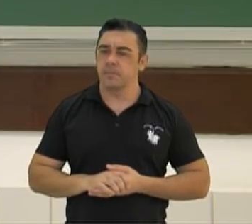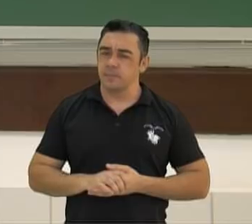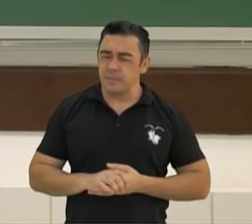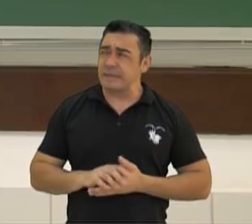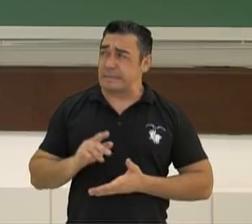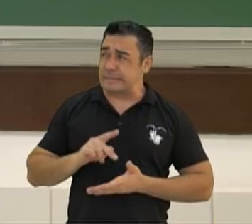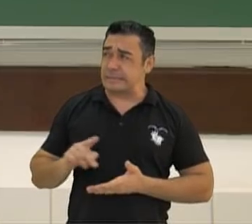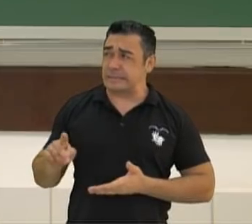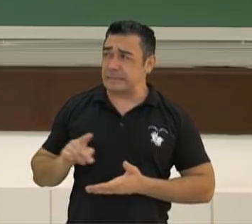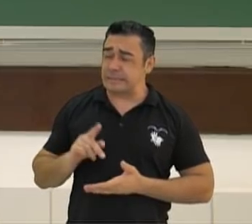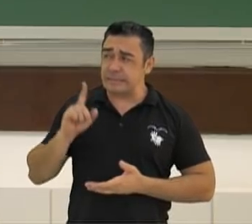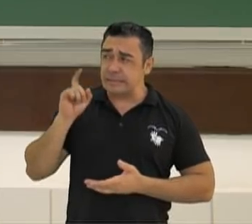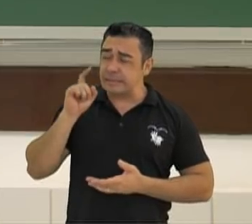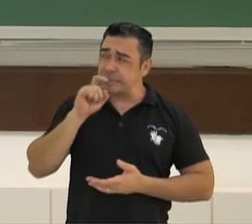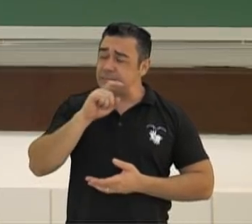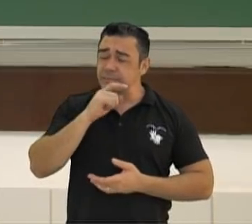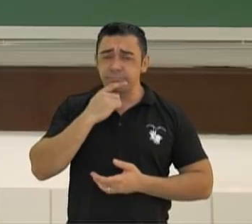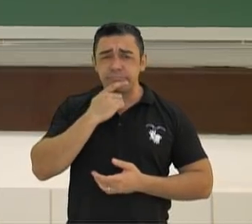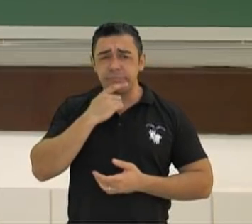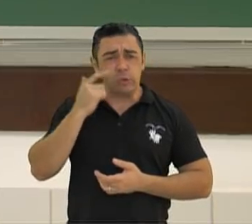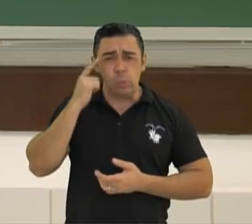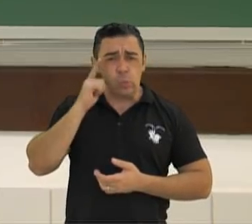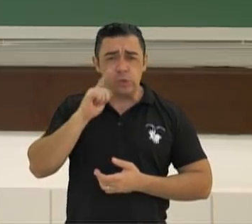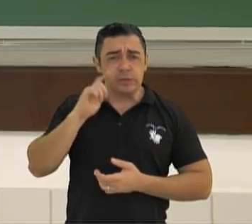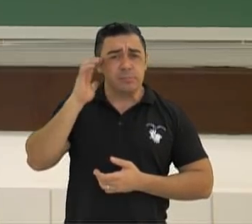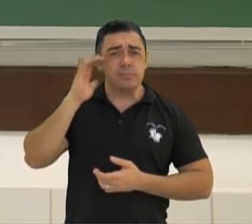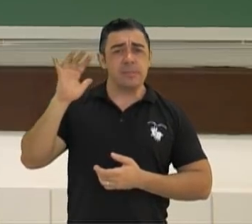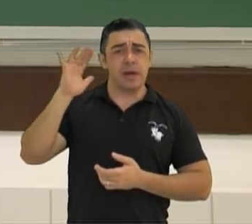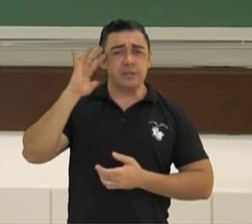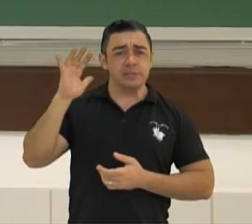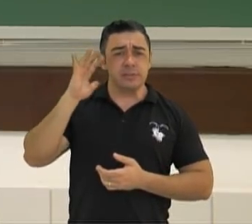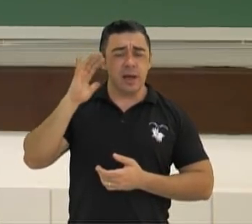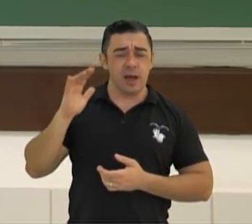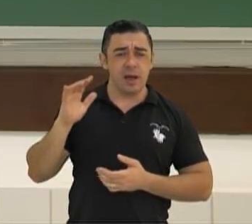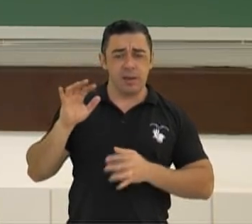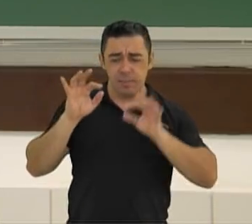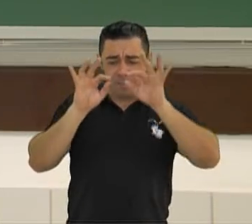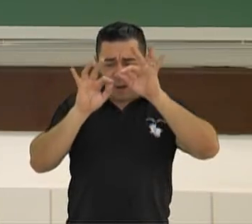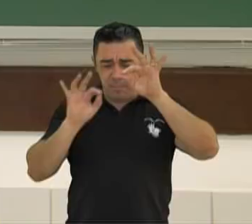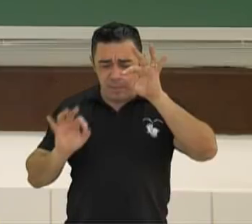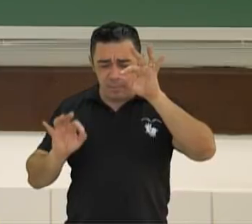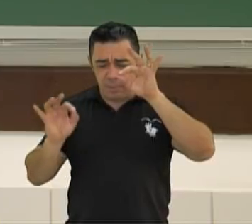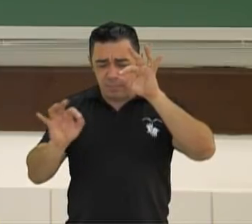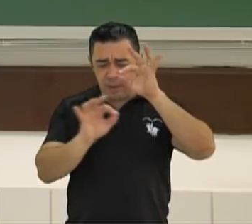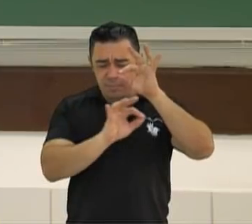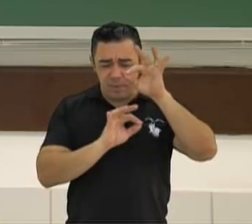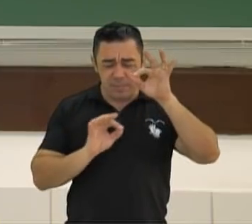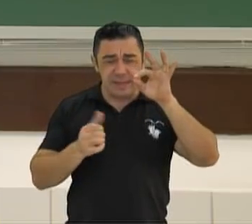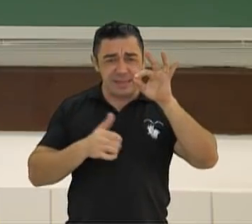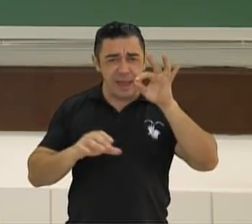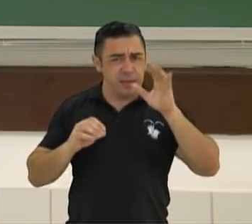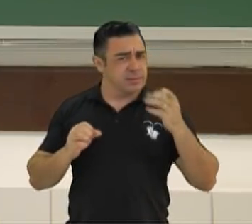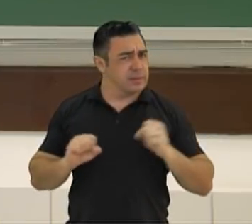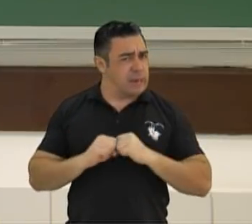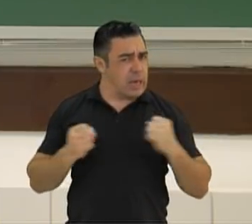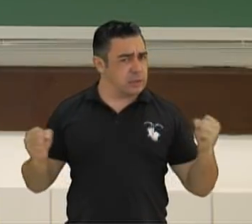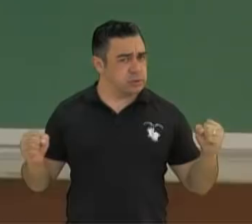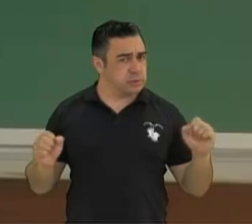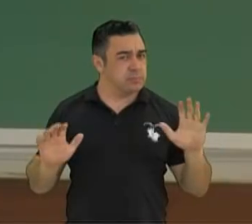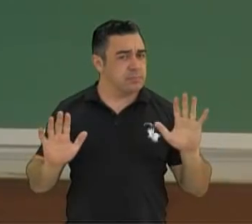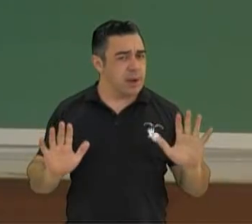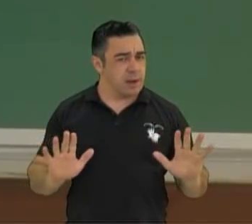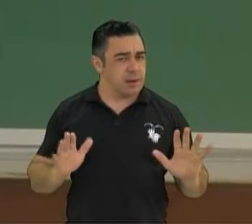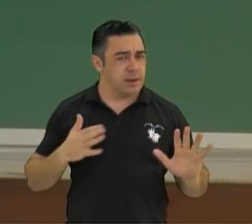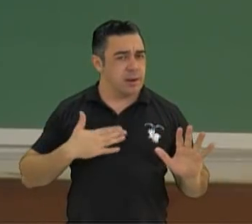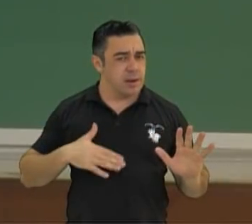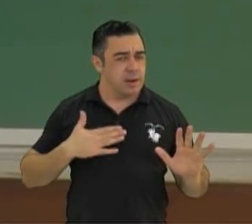Prof, ficou meio difícil, eu não consegui imaginar uma pirâmide de 10 vértices, é muito grande. A prof vai